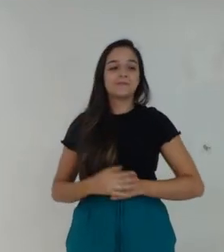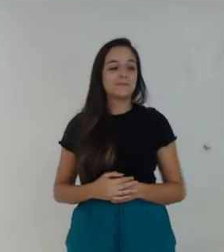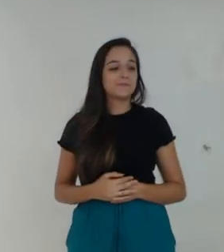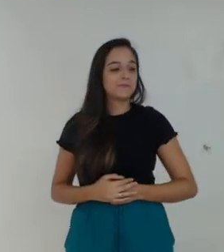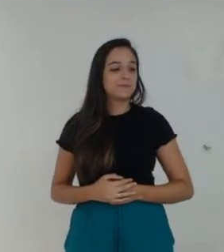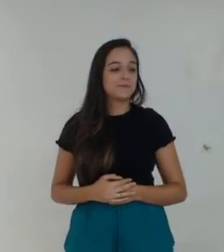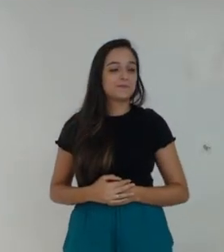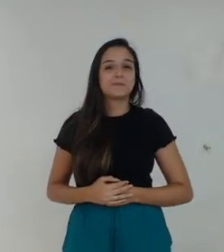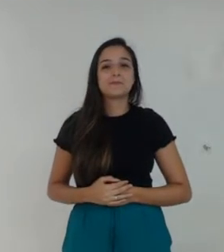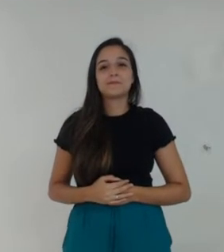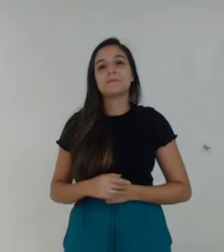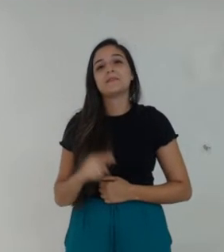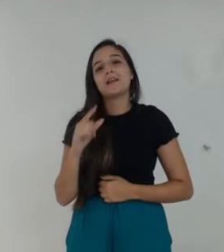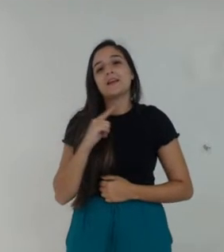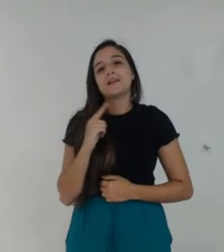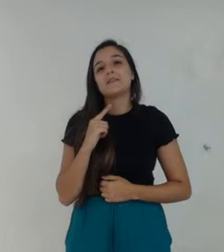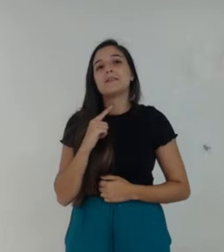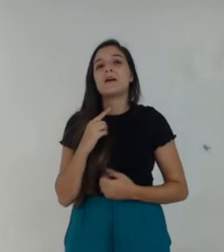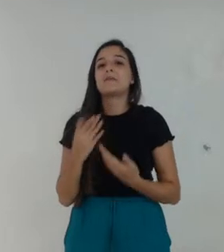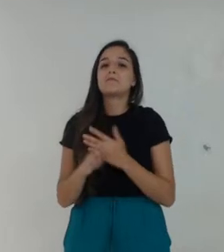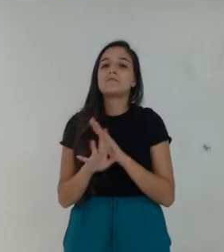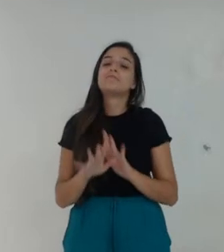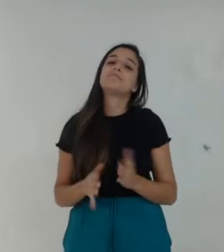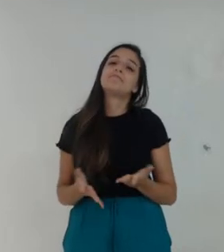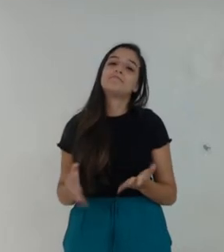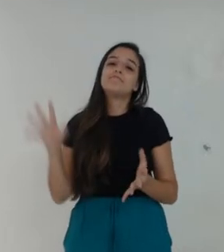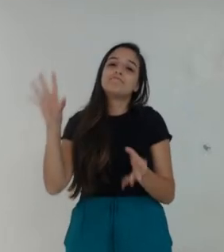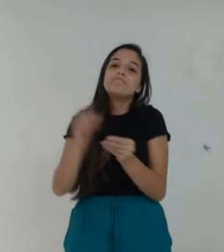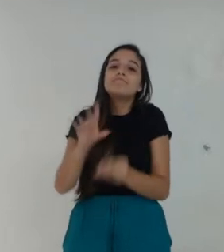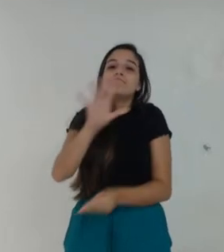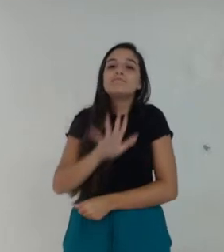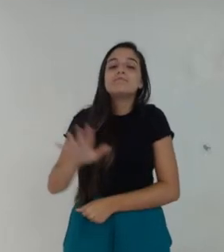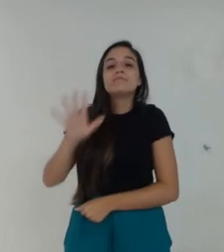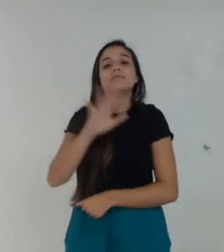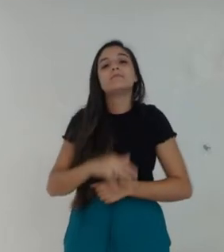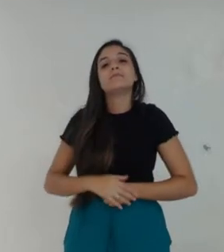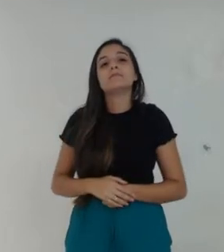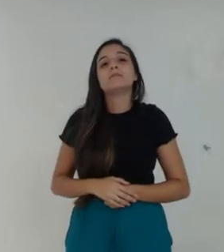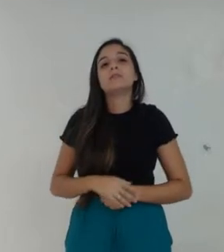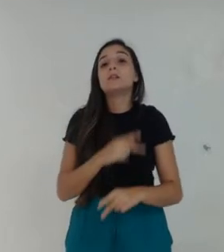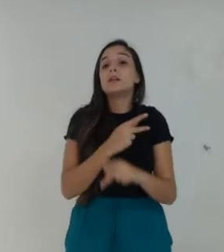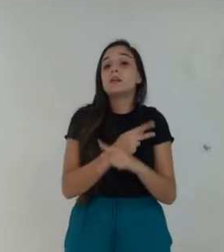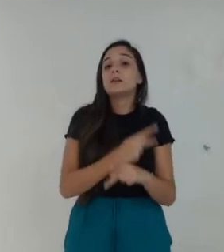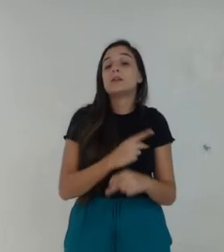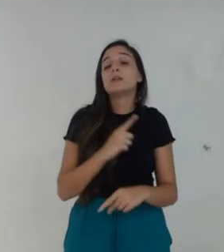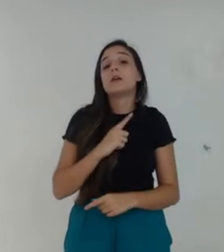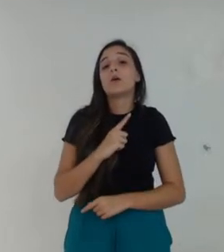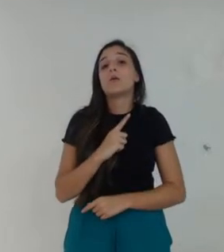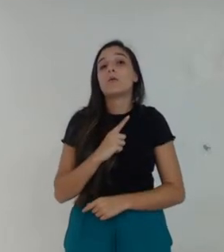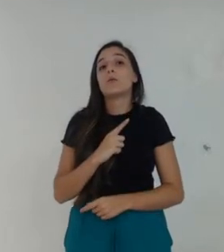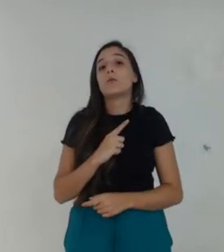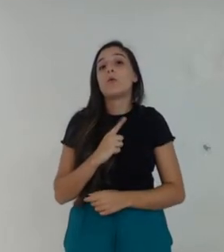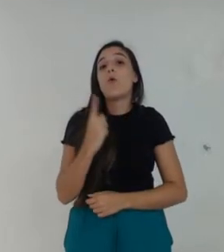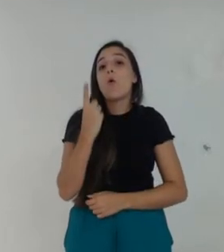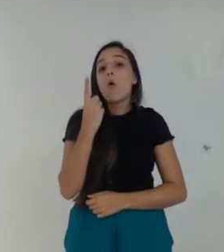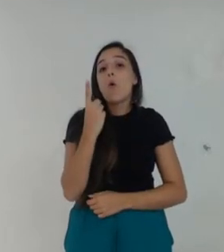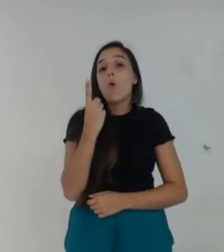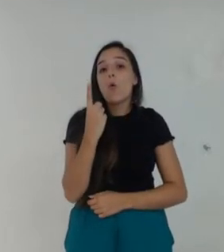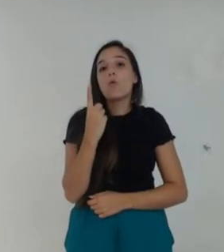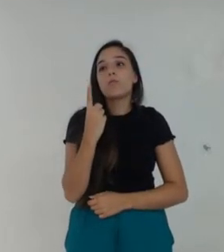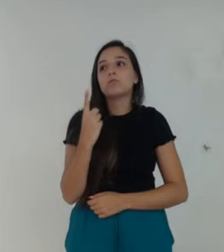E aí a gente tem essas considerações gerais, né? A PEGET tem pelo menos uma defesa anual de